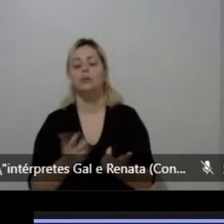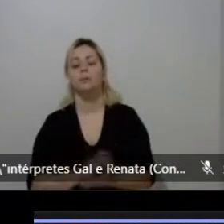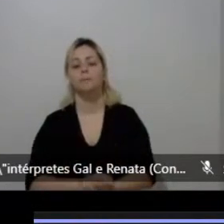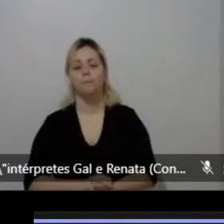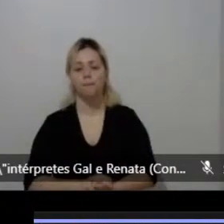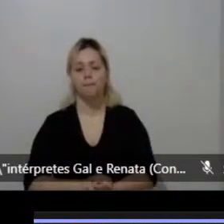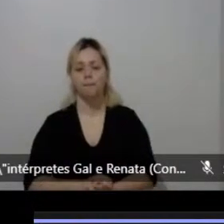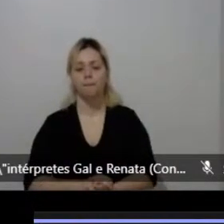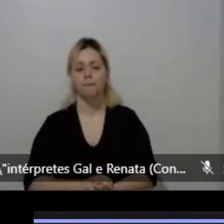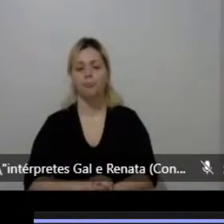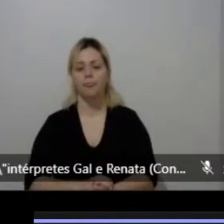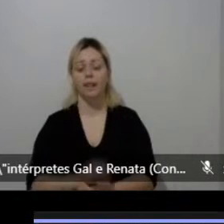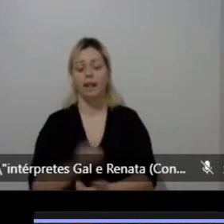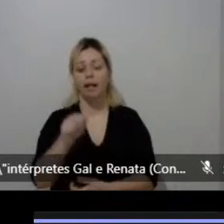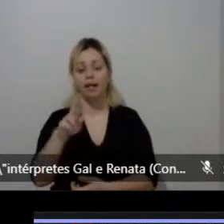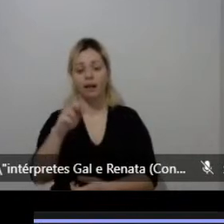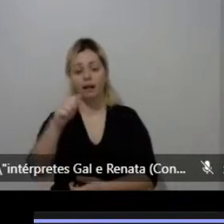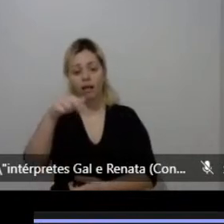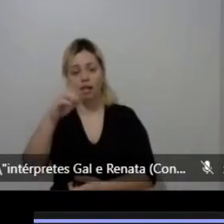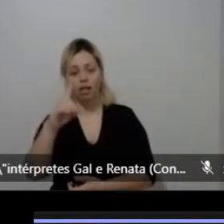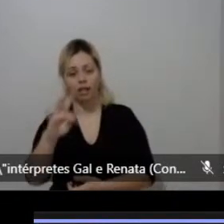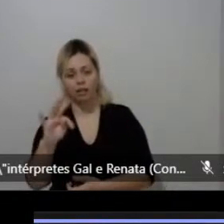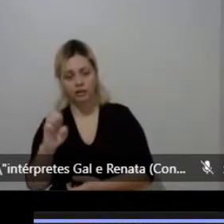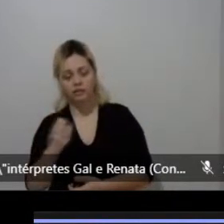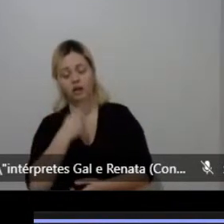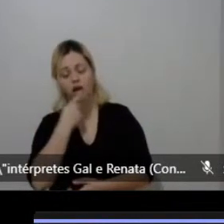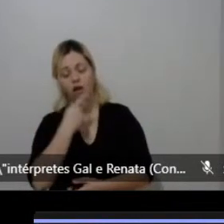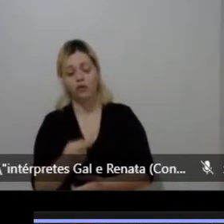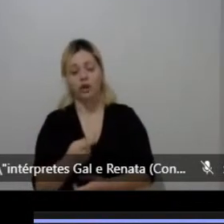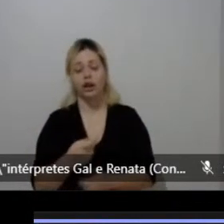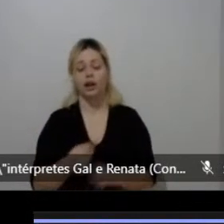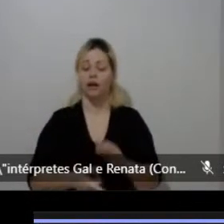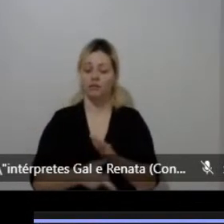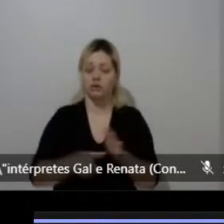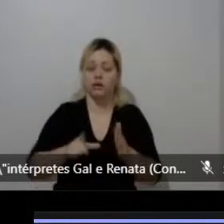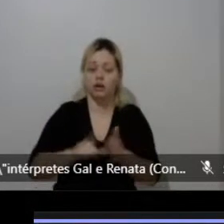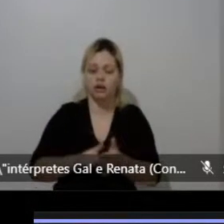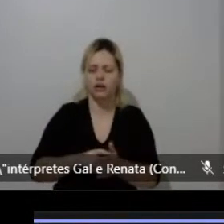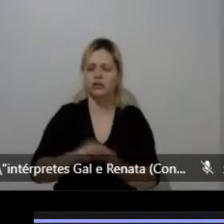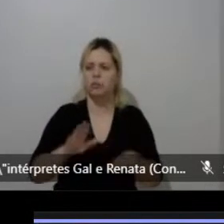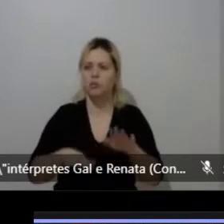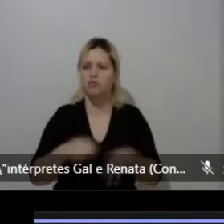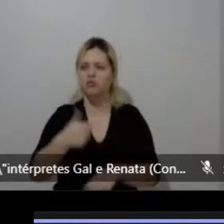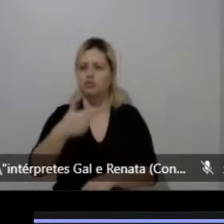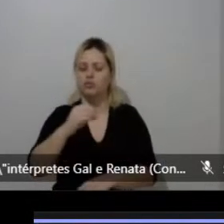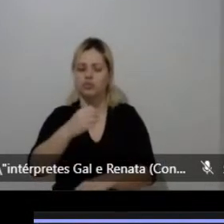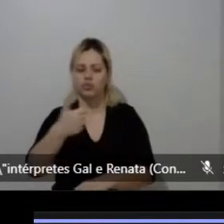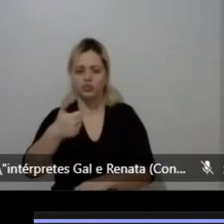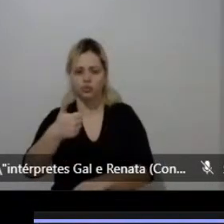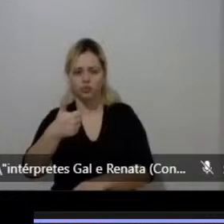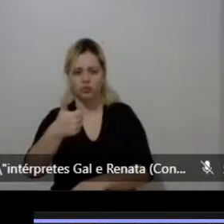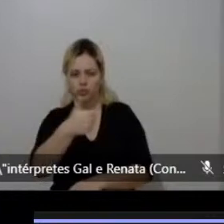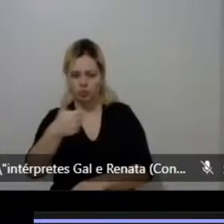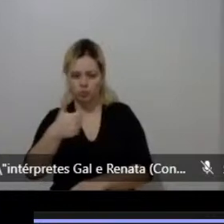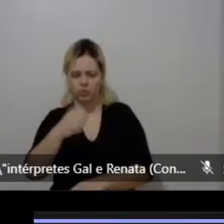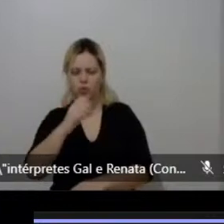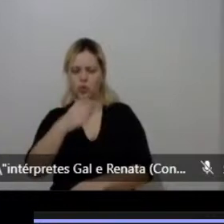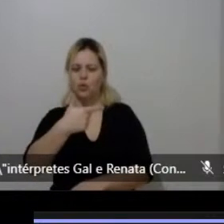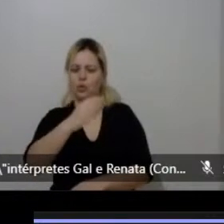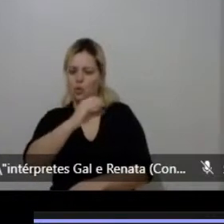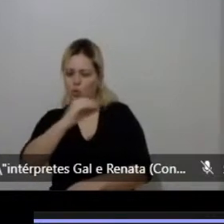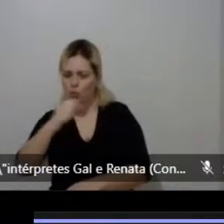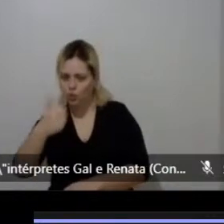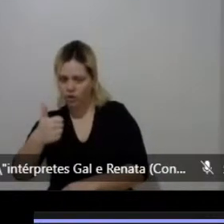a Arantes, o Weiner e a Maricato discutiam isso, né, em 2001, né, na cidade, né, na dimensão mesmo